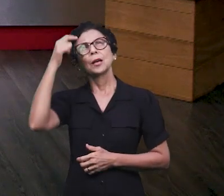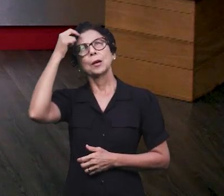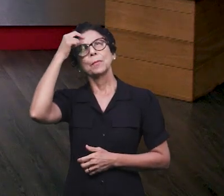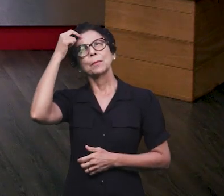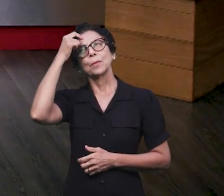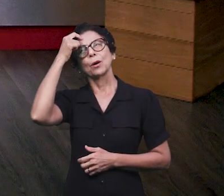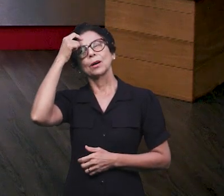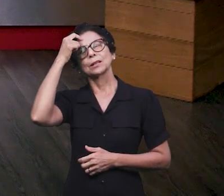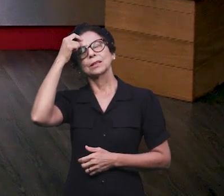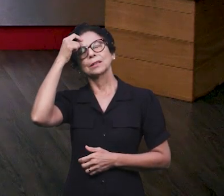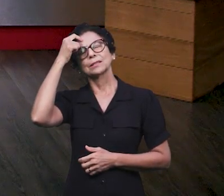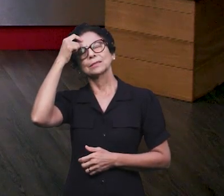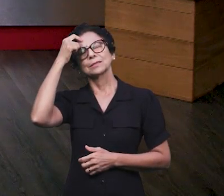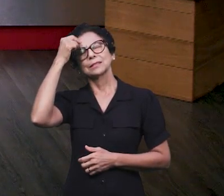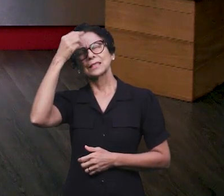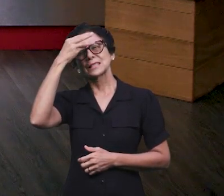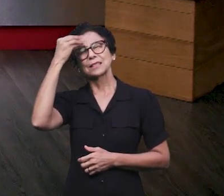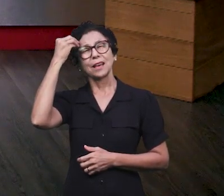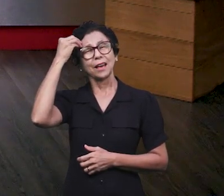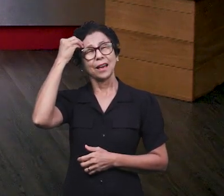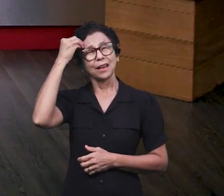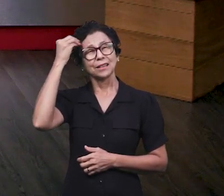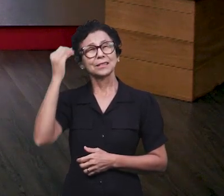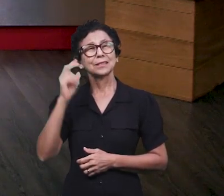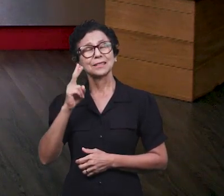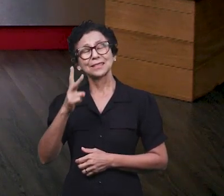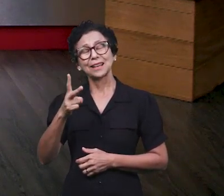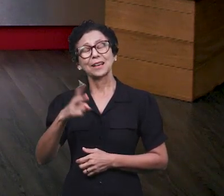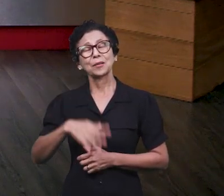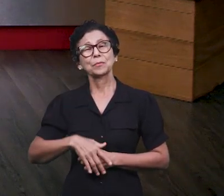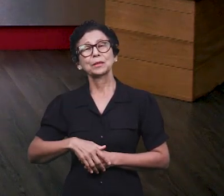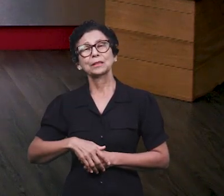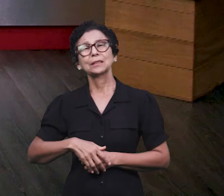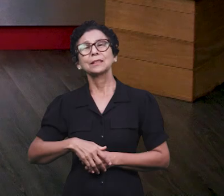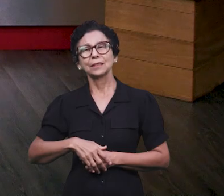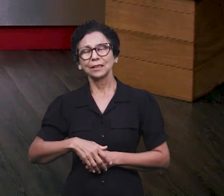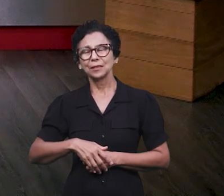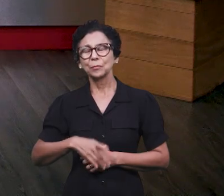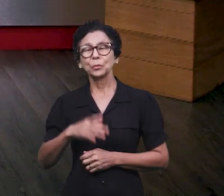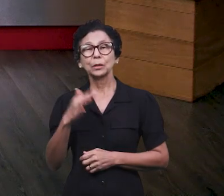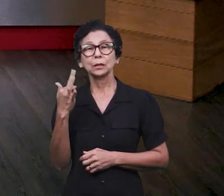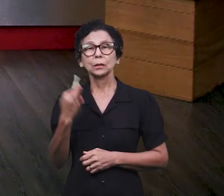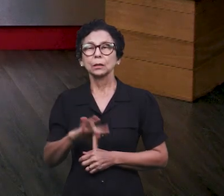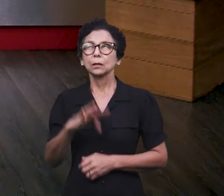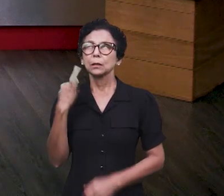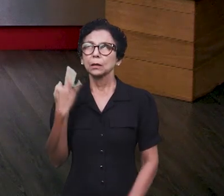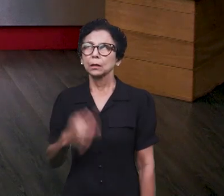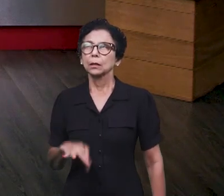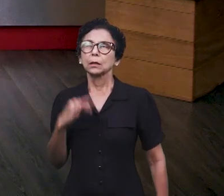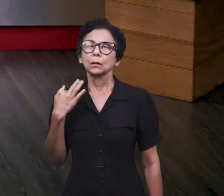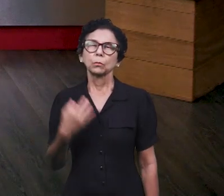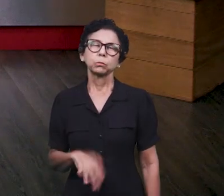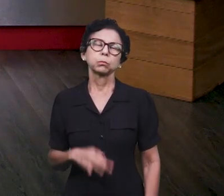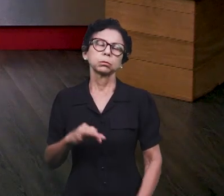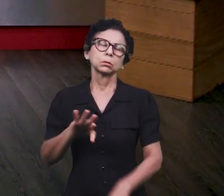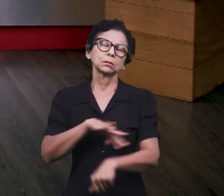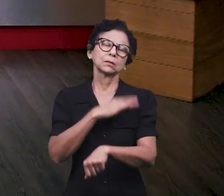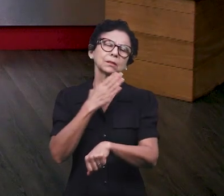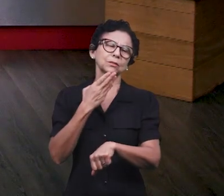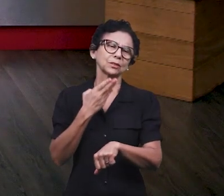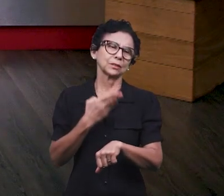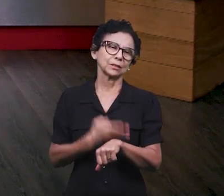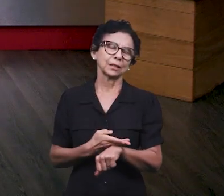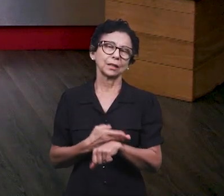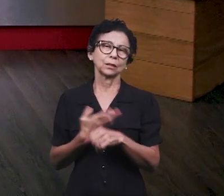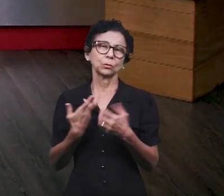de atenção. Isso se deve mais ao fato da dor ser crônica, do que a alguma